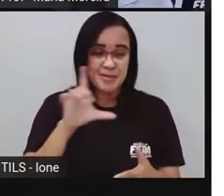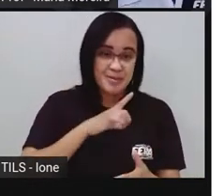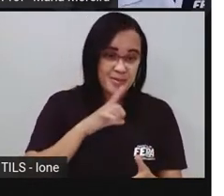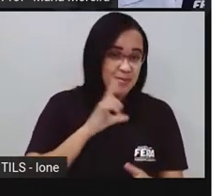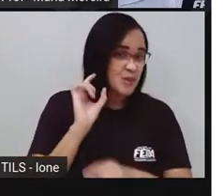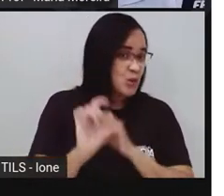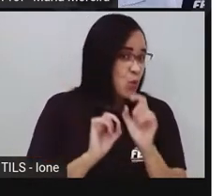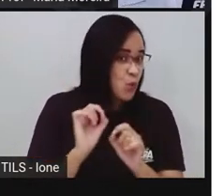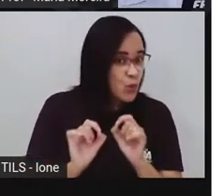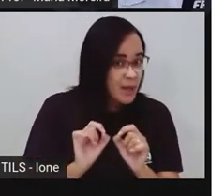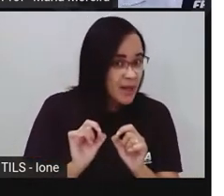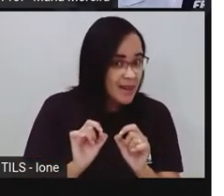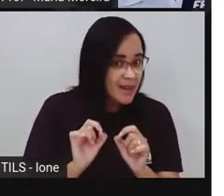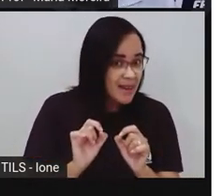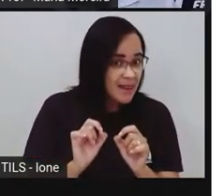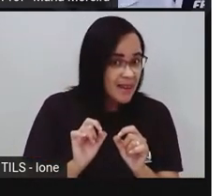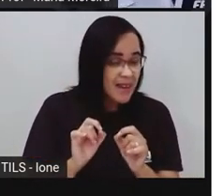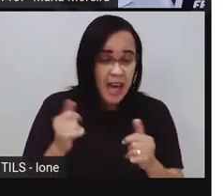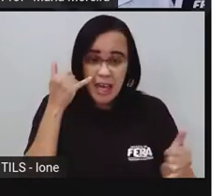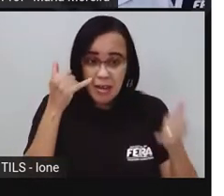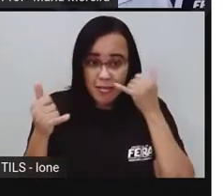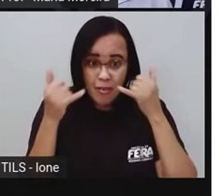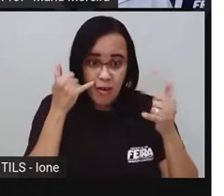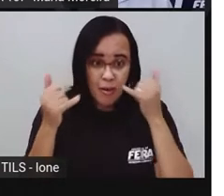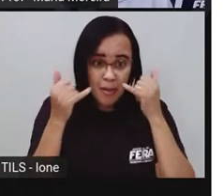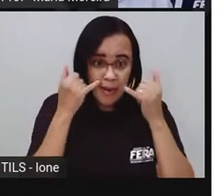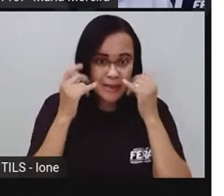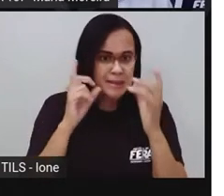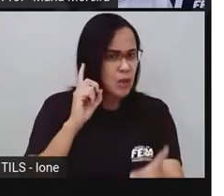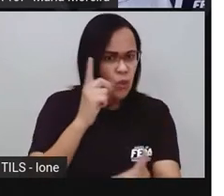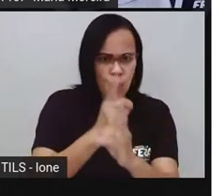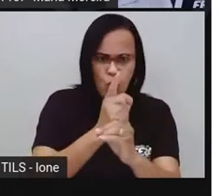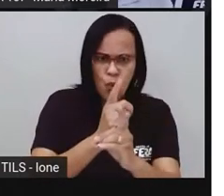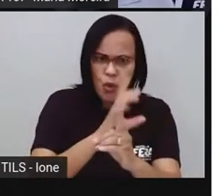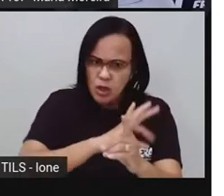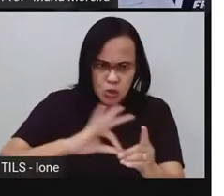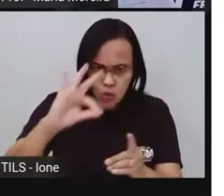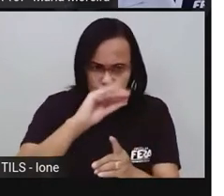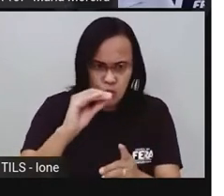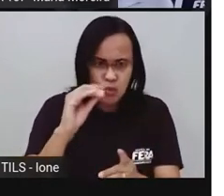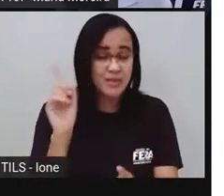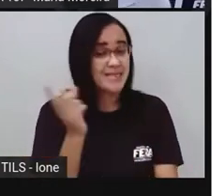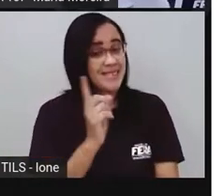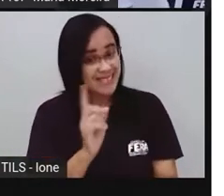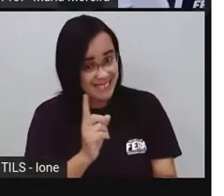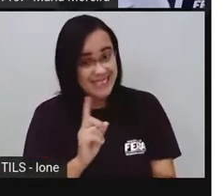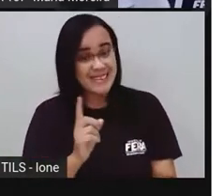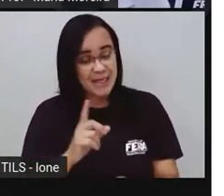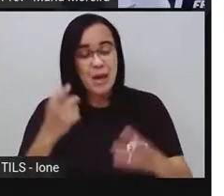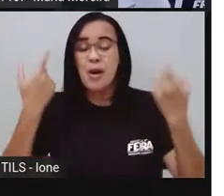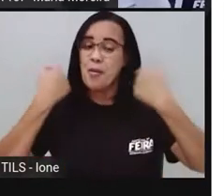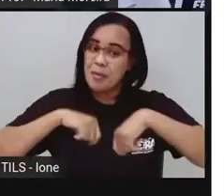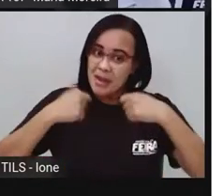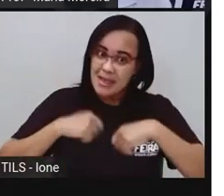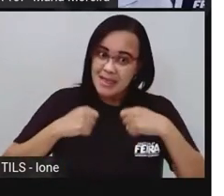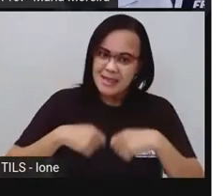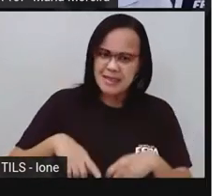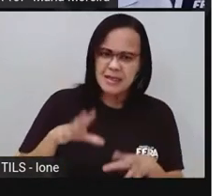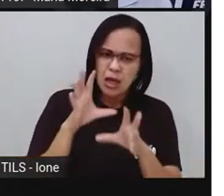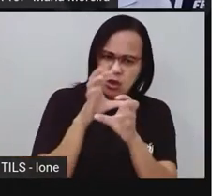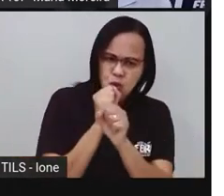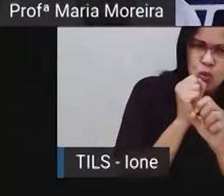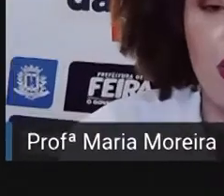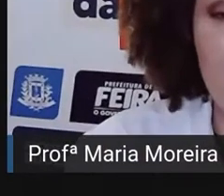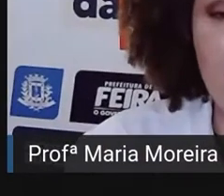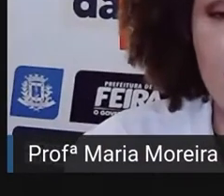nem todos os dados que a gente precisa a gente vai o que encontra alguns gente a precisar fazer algumas continhas aí adicionais